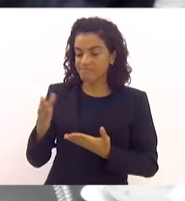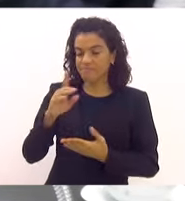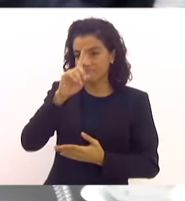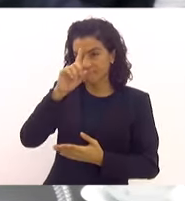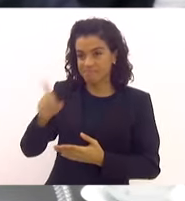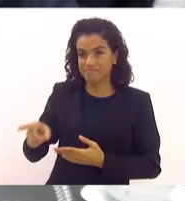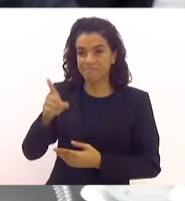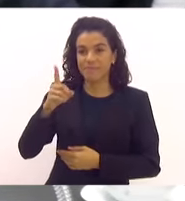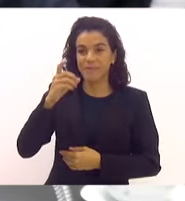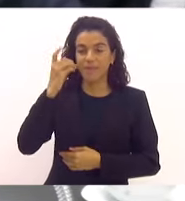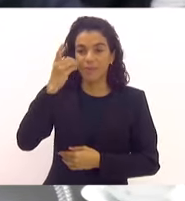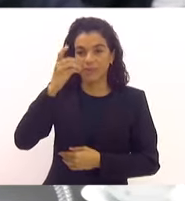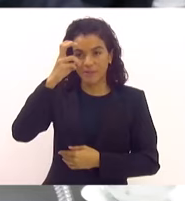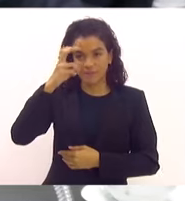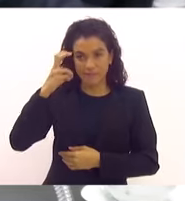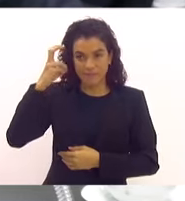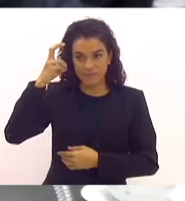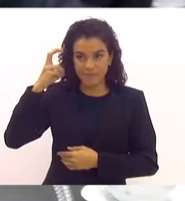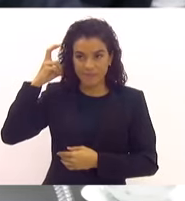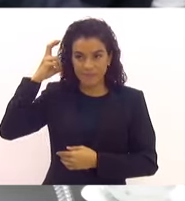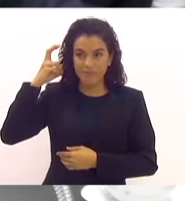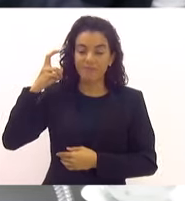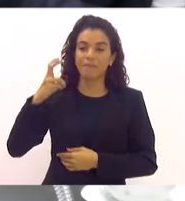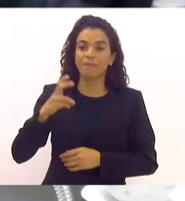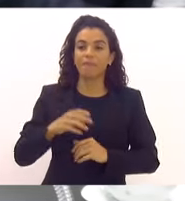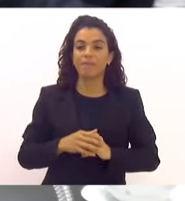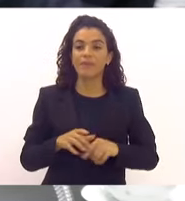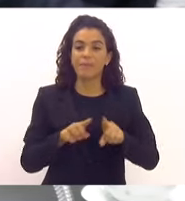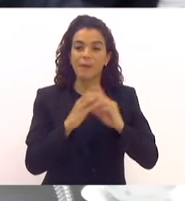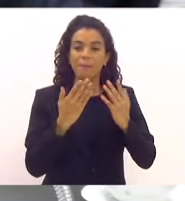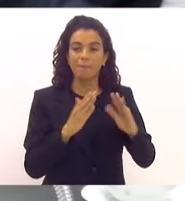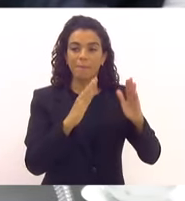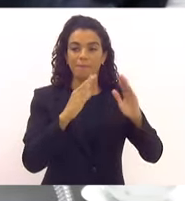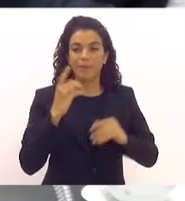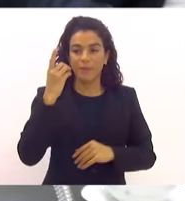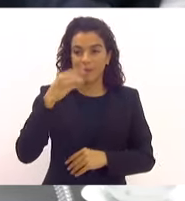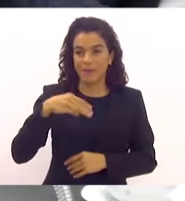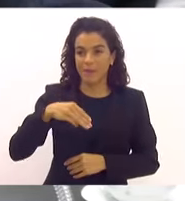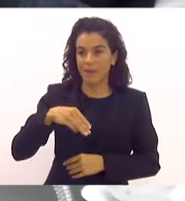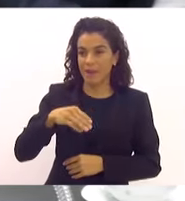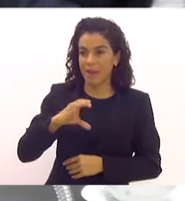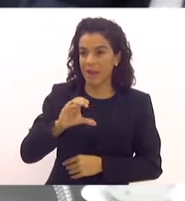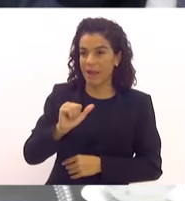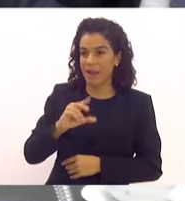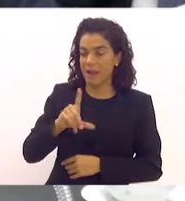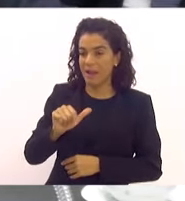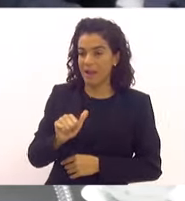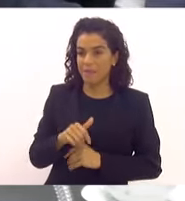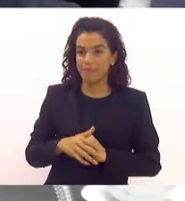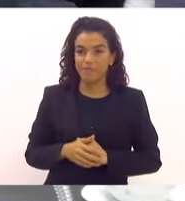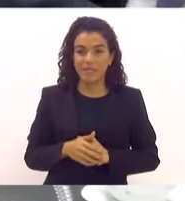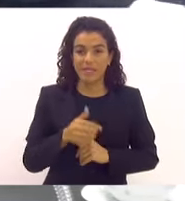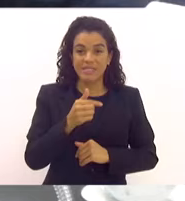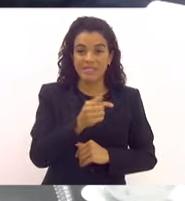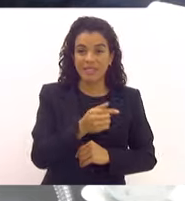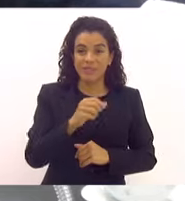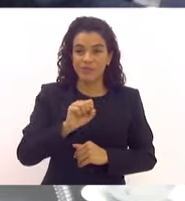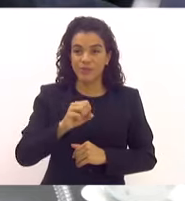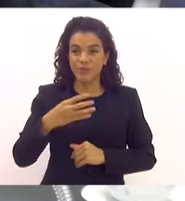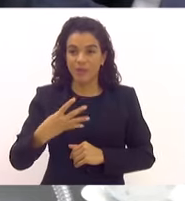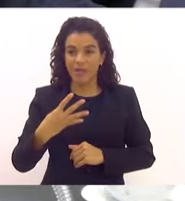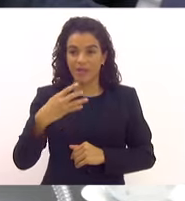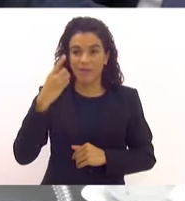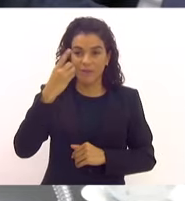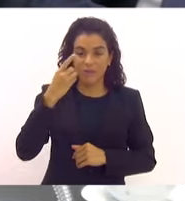do vencido. Parabenizar a deputada Carla Machado pela iniciativa. 24 da pauta. 784 de 23, de autoria da